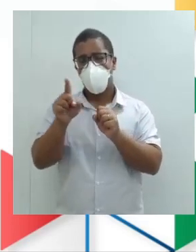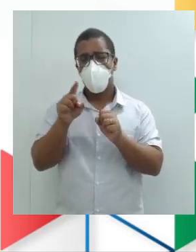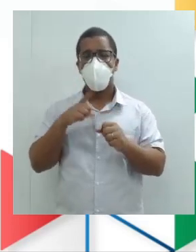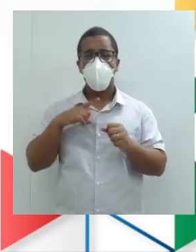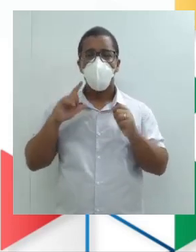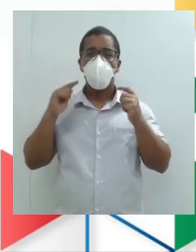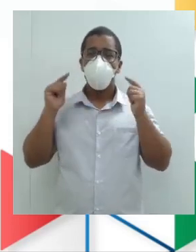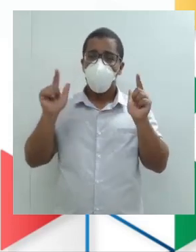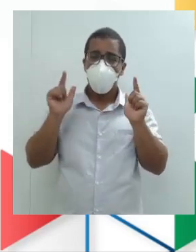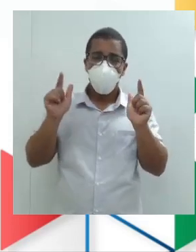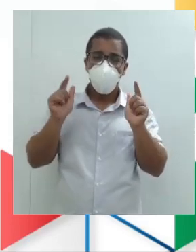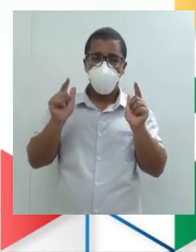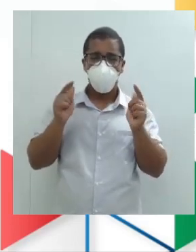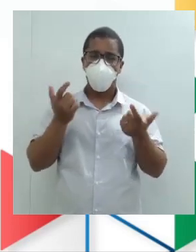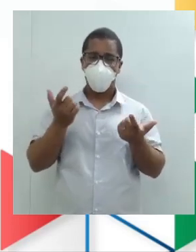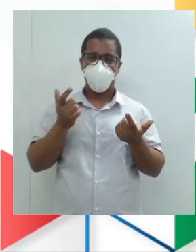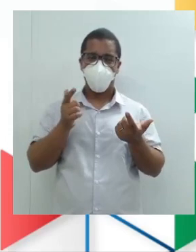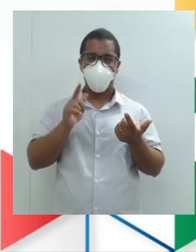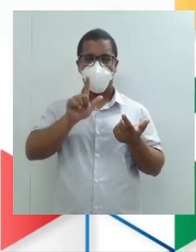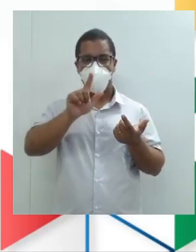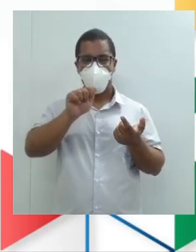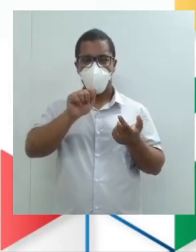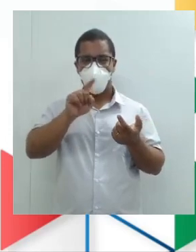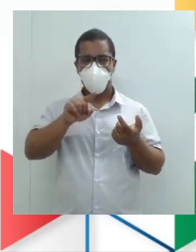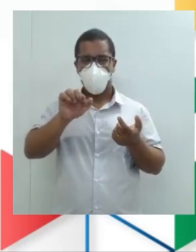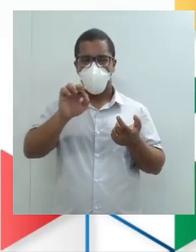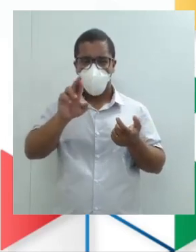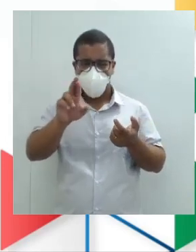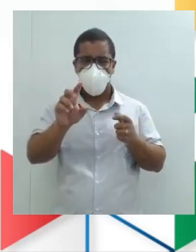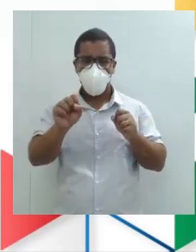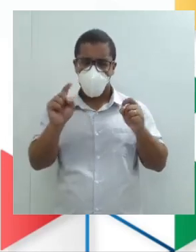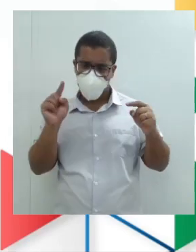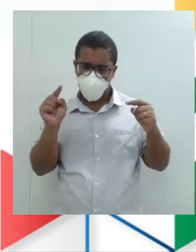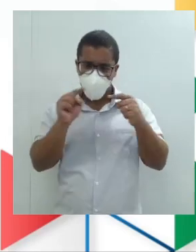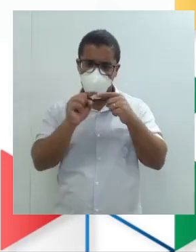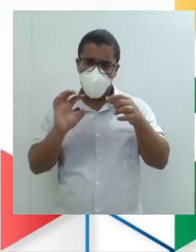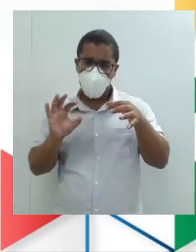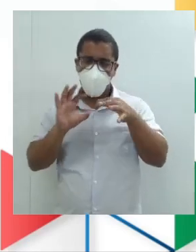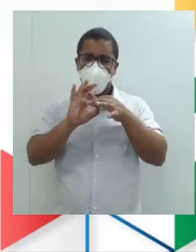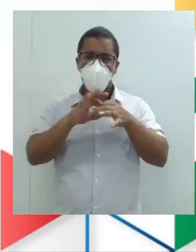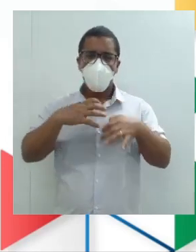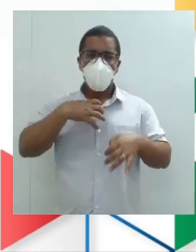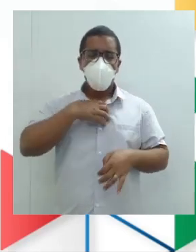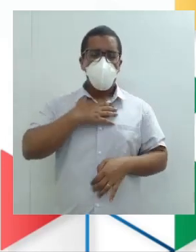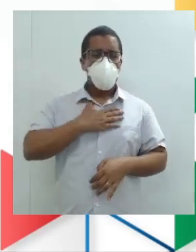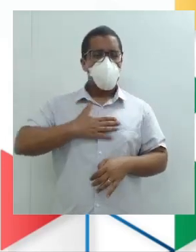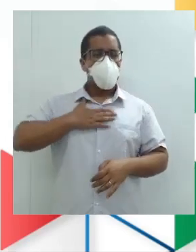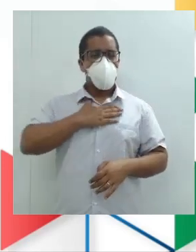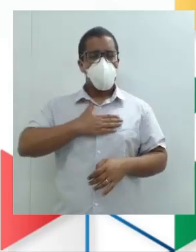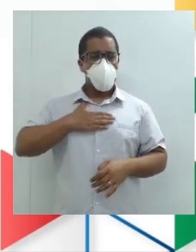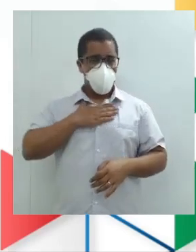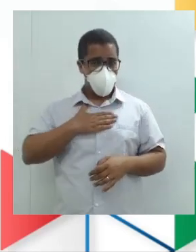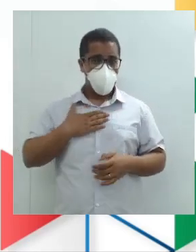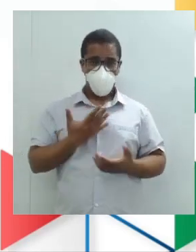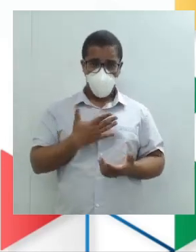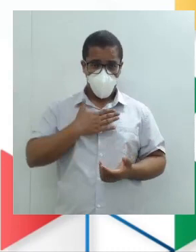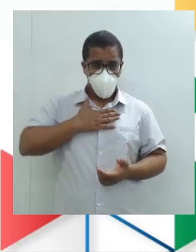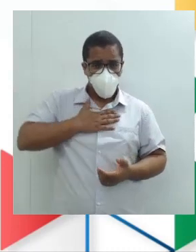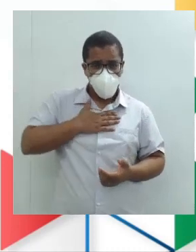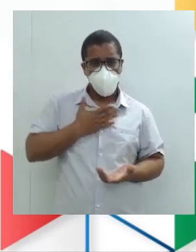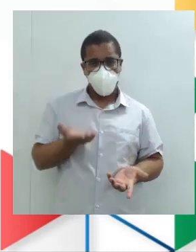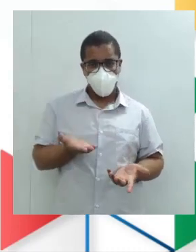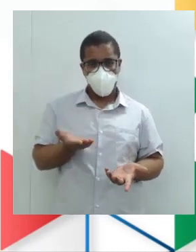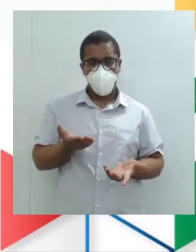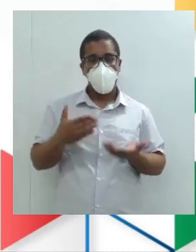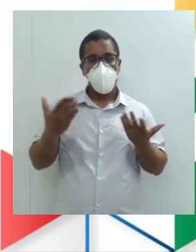lazer, né? E aí, no lazer, ele está intimamente ligado à satisfação nele mesmo. E essa